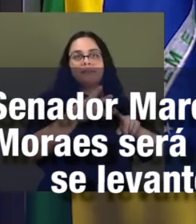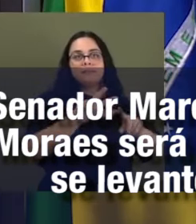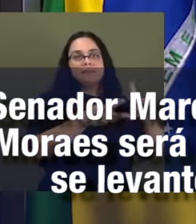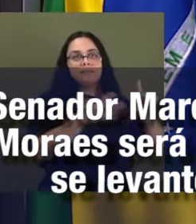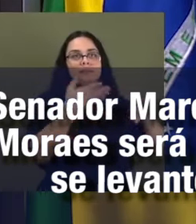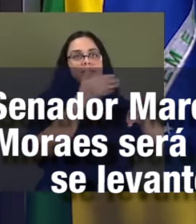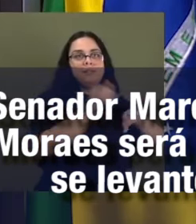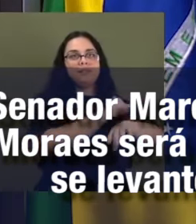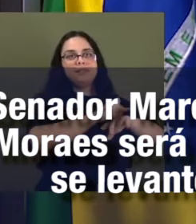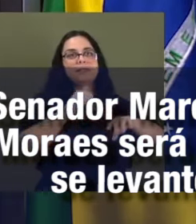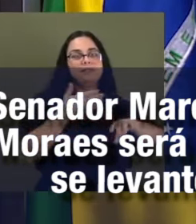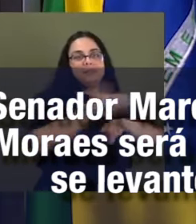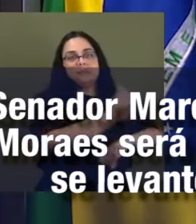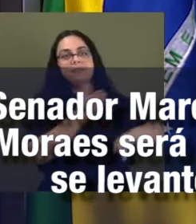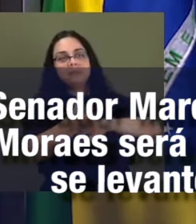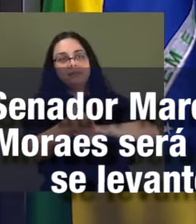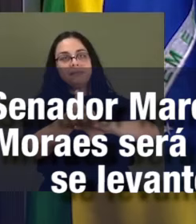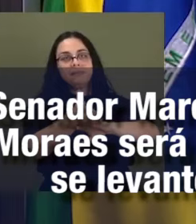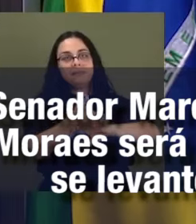formas de entrar.